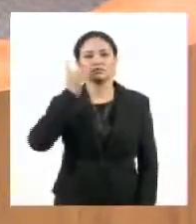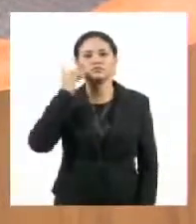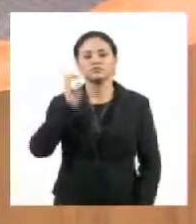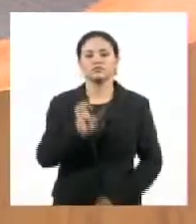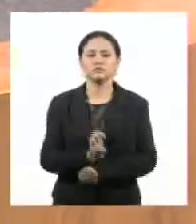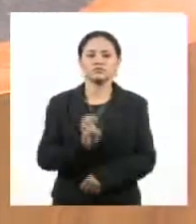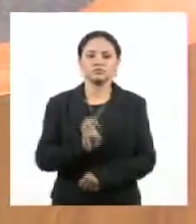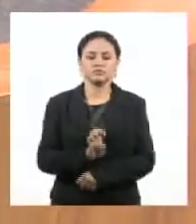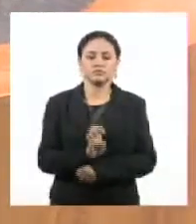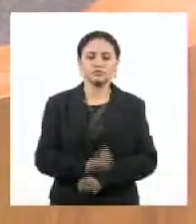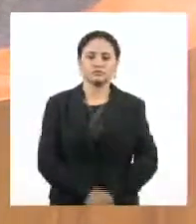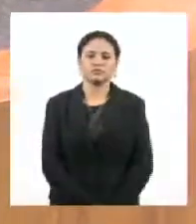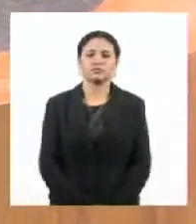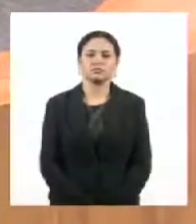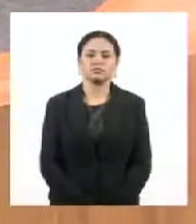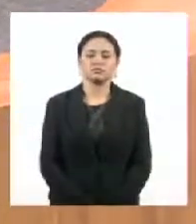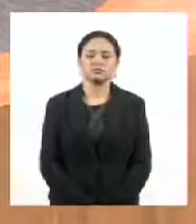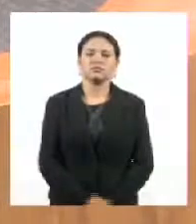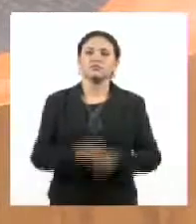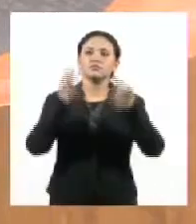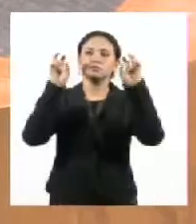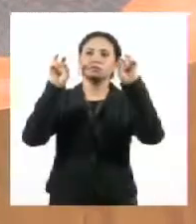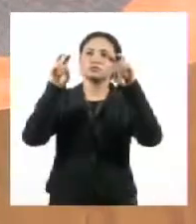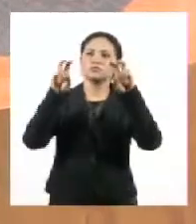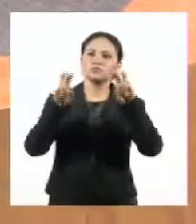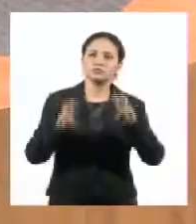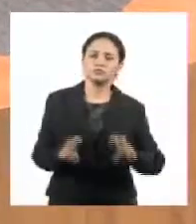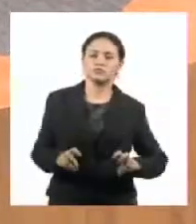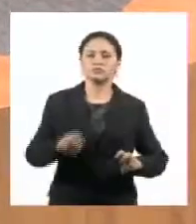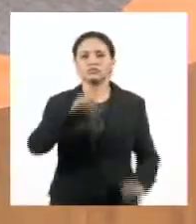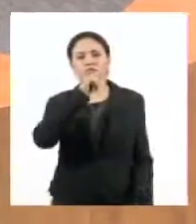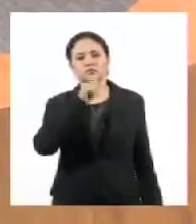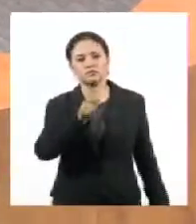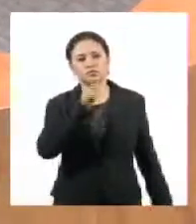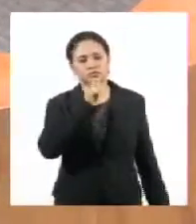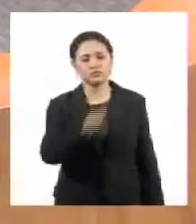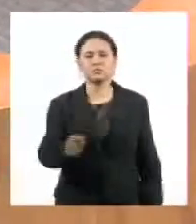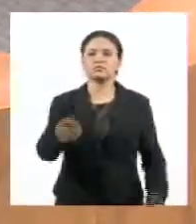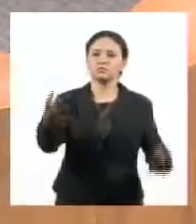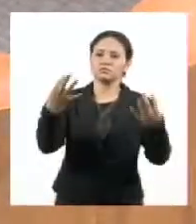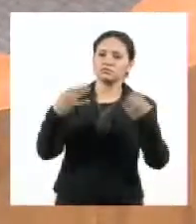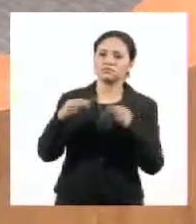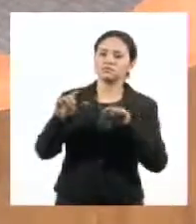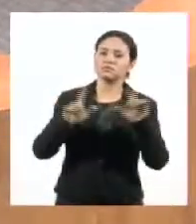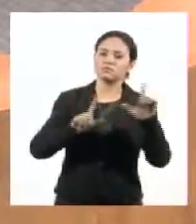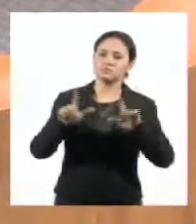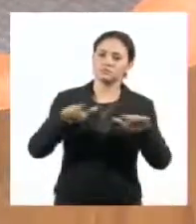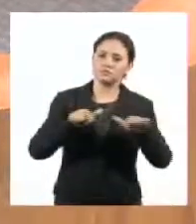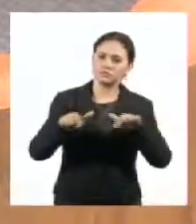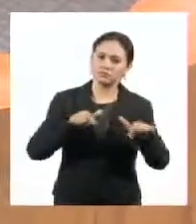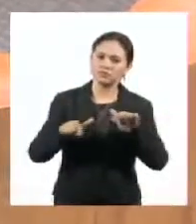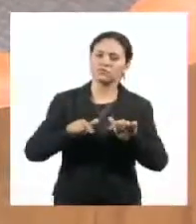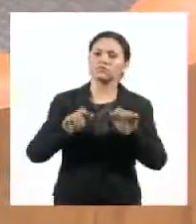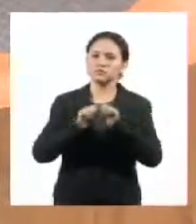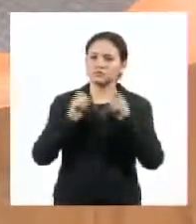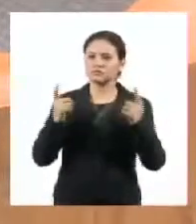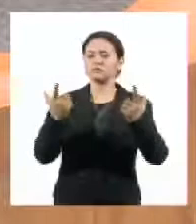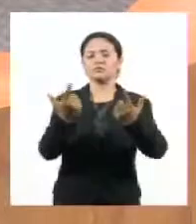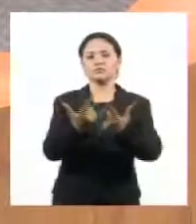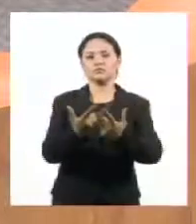estaduais, galeria, imprensa que acompanha os nossos trabalhos na Assembleia Legislativa do Estado do Maranhão,